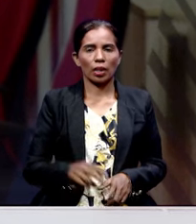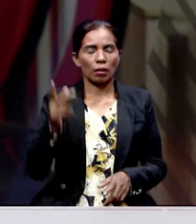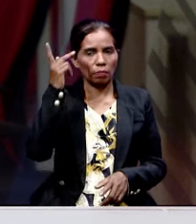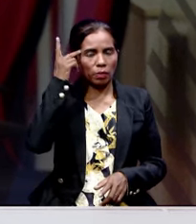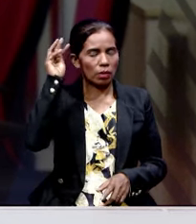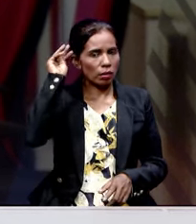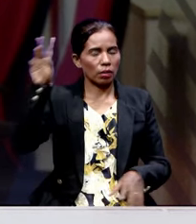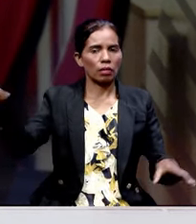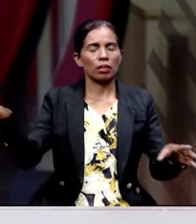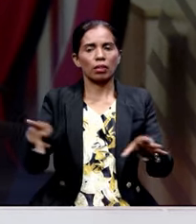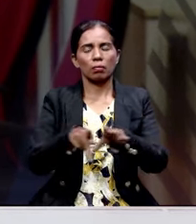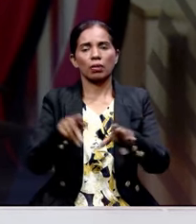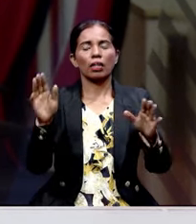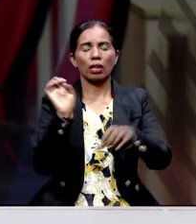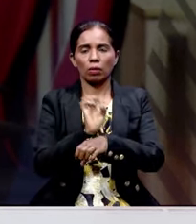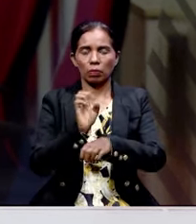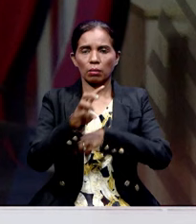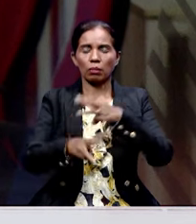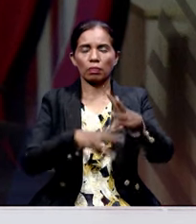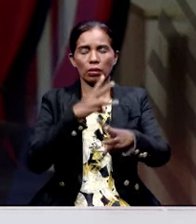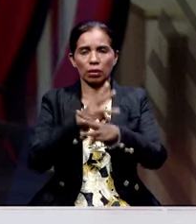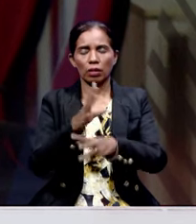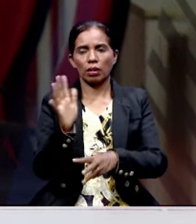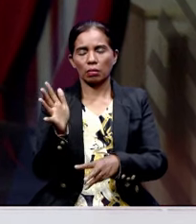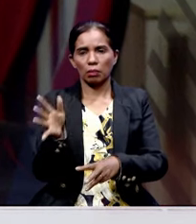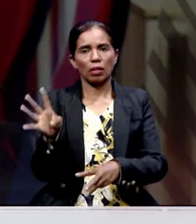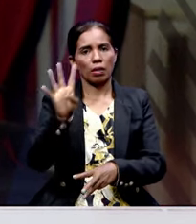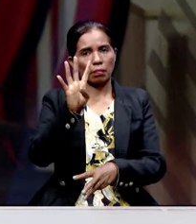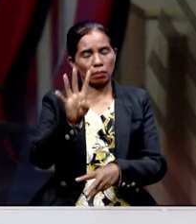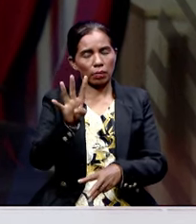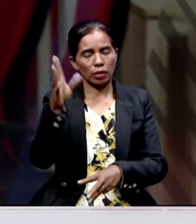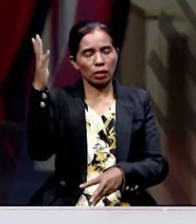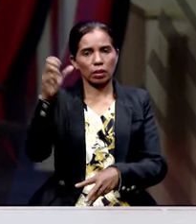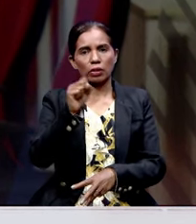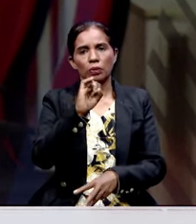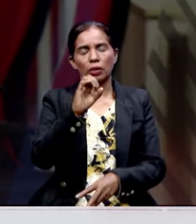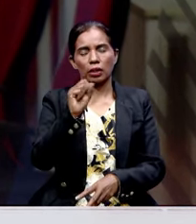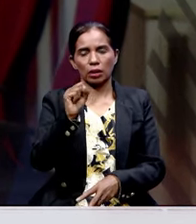Primeiro-ministro participa do Fórum Econômico Mundial Badala Limanulo Resinghat iha Suíça.